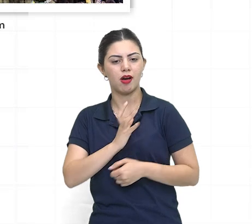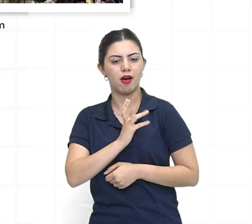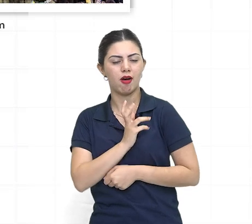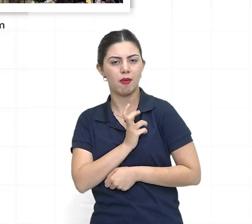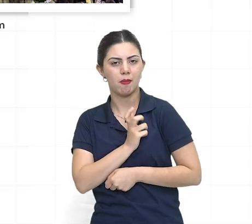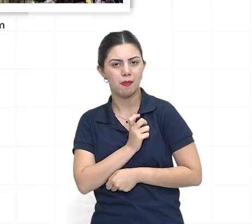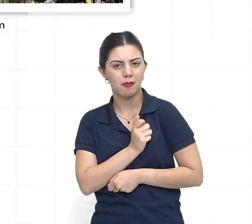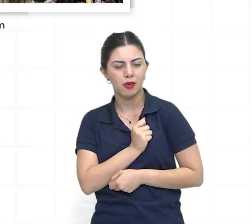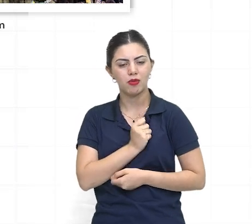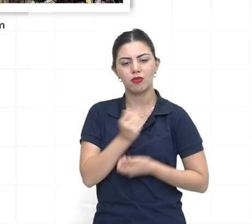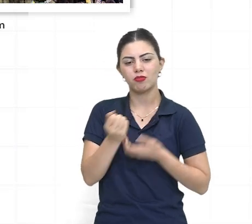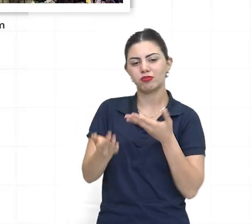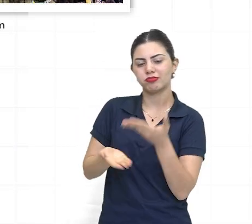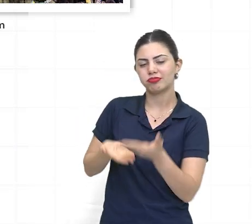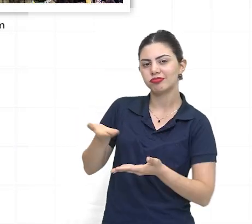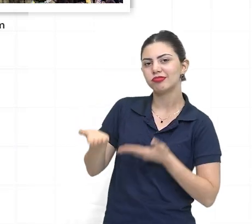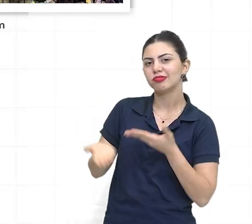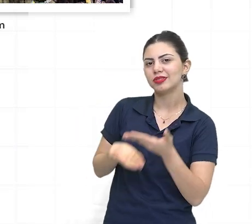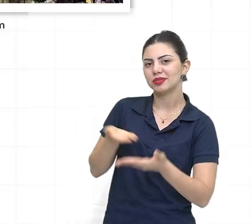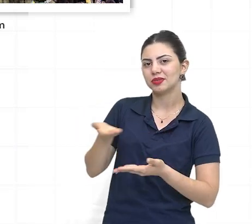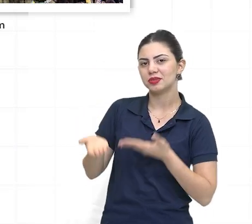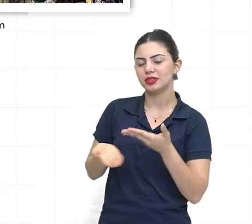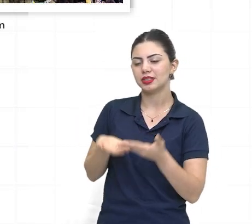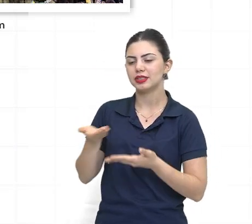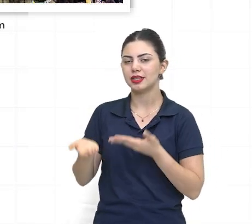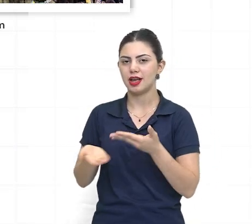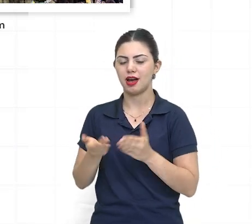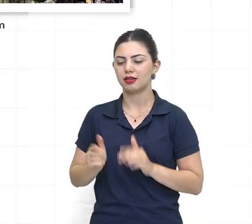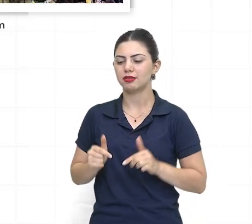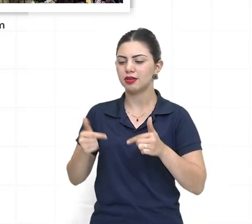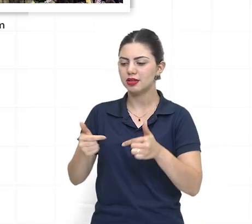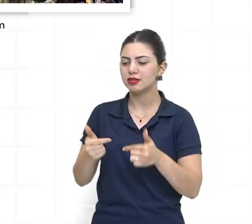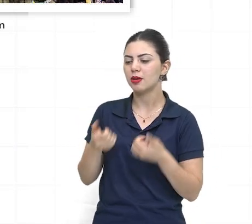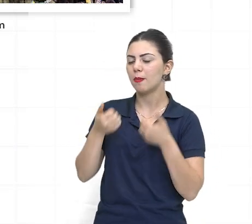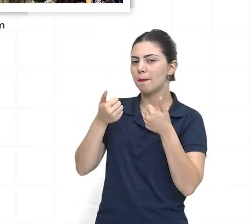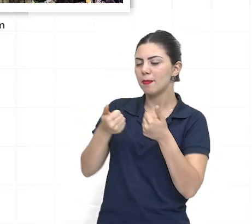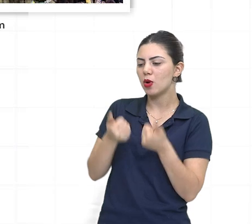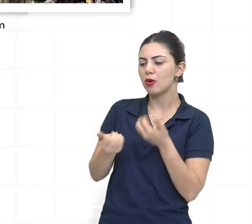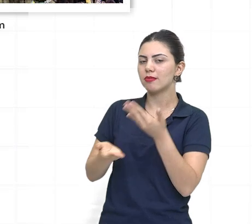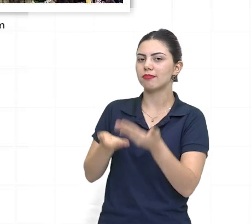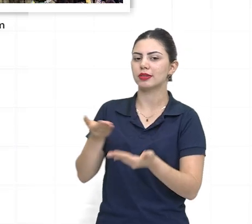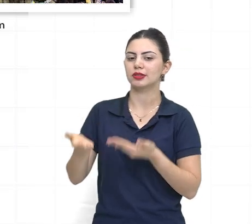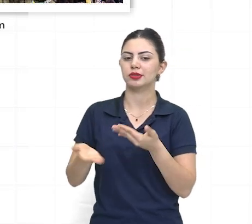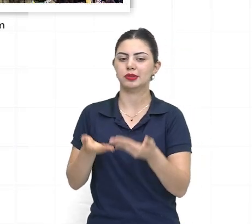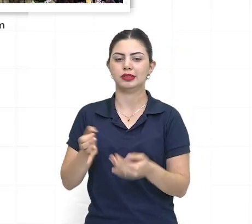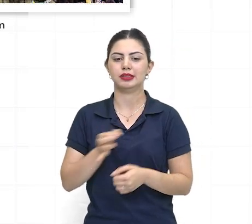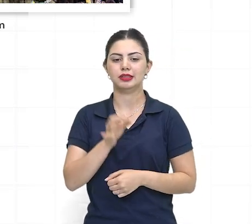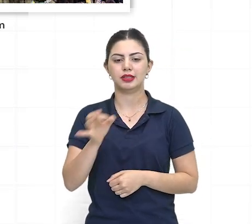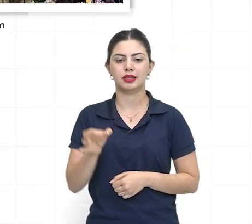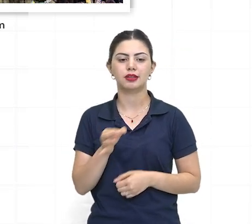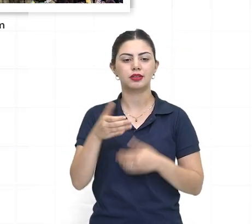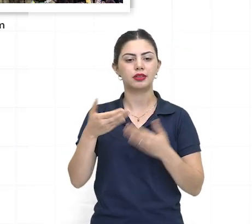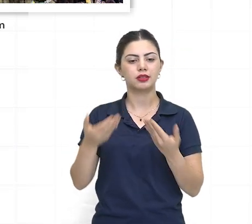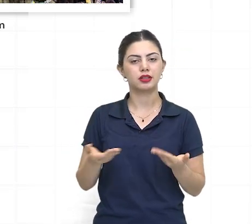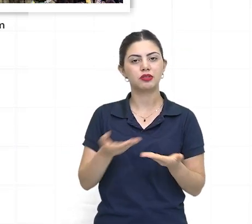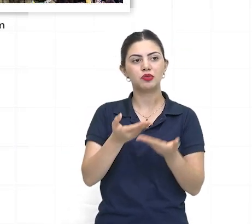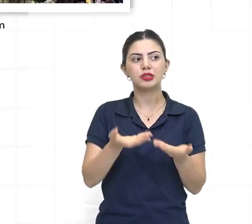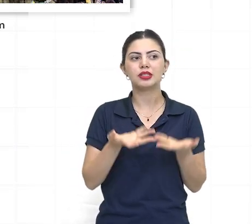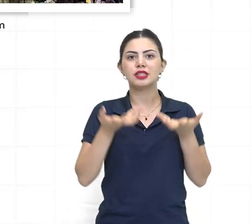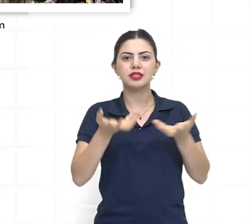com cortesia, com benevolência, dando o que deles